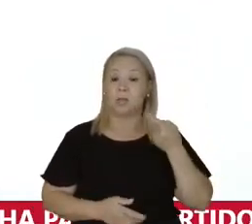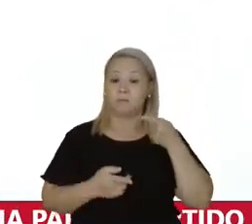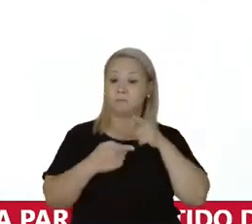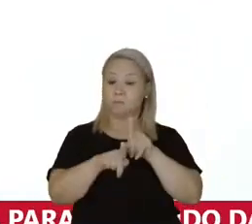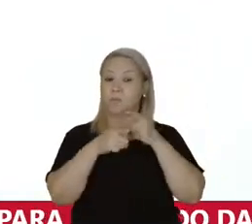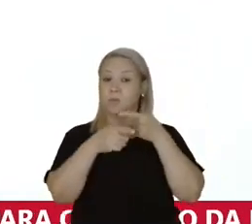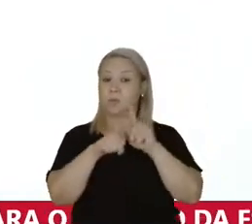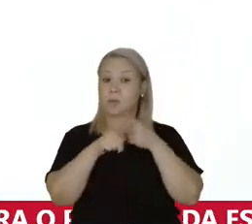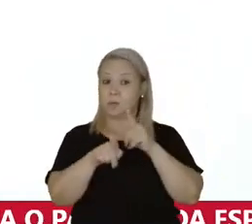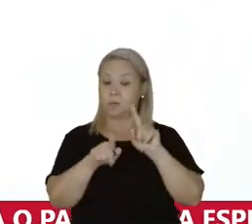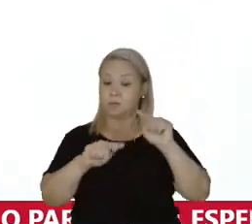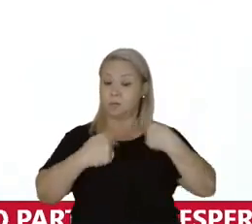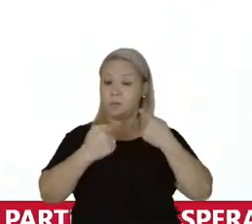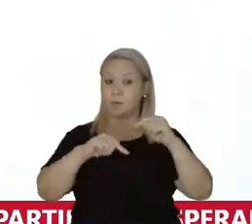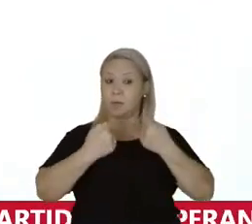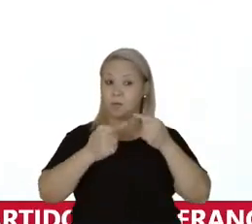disso.